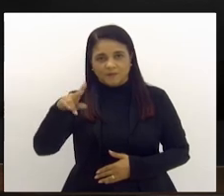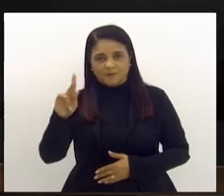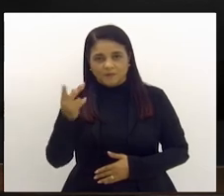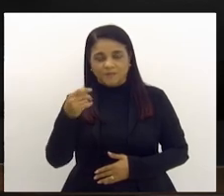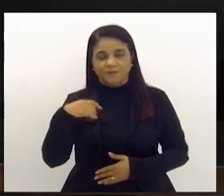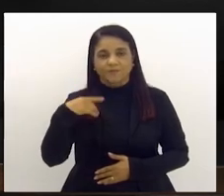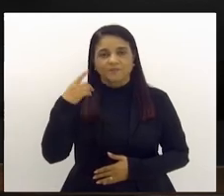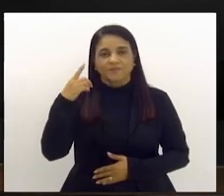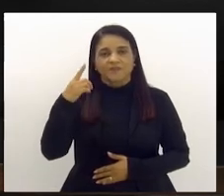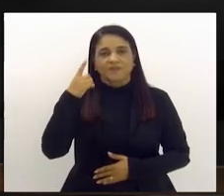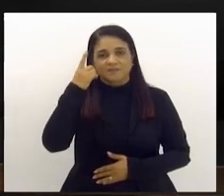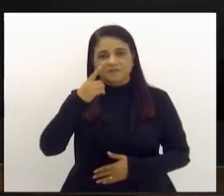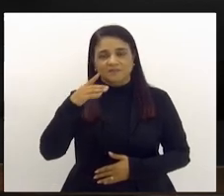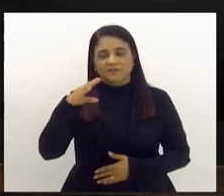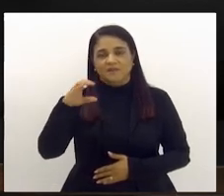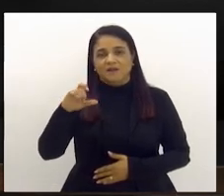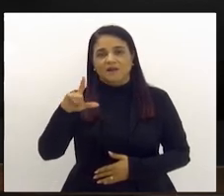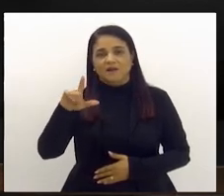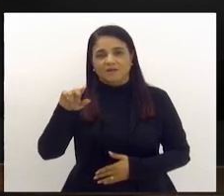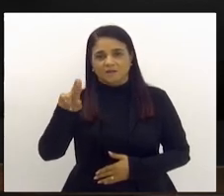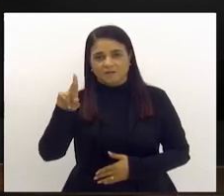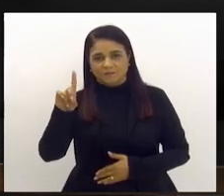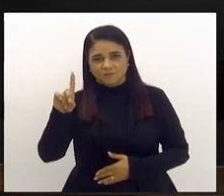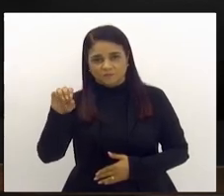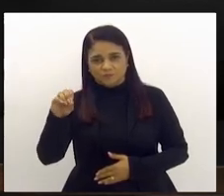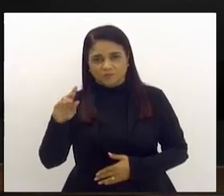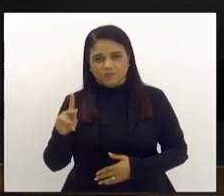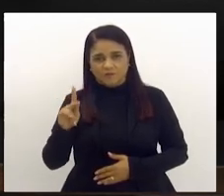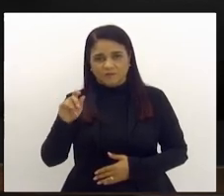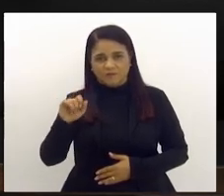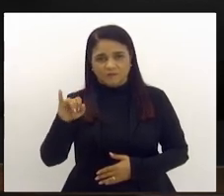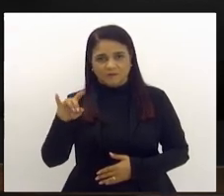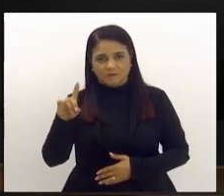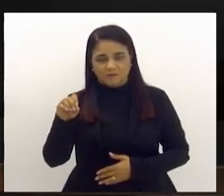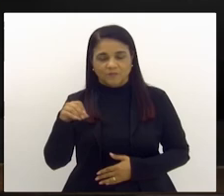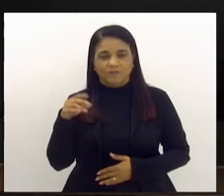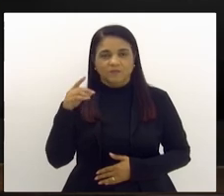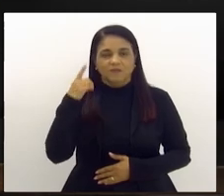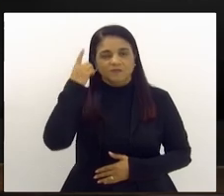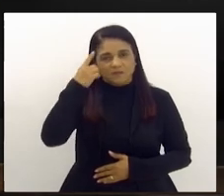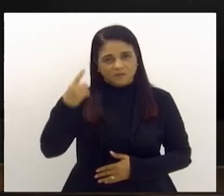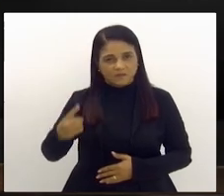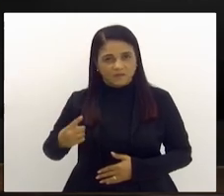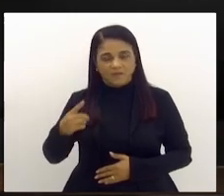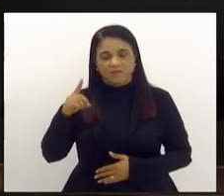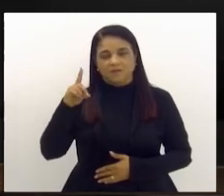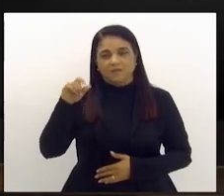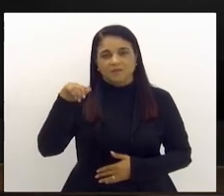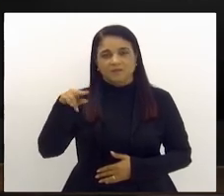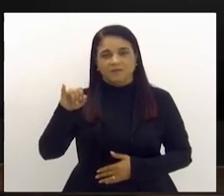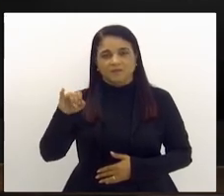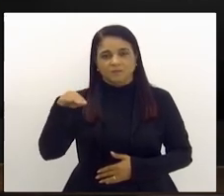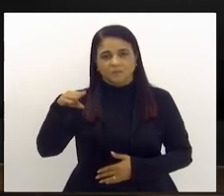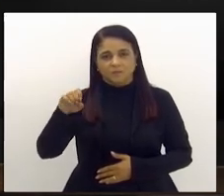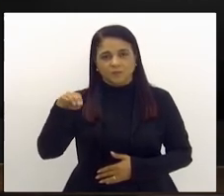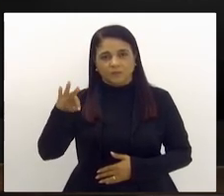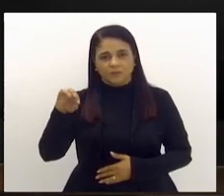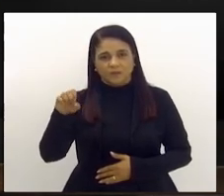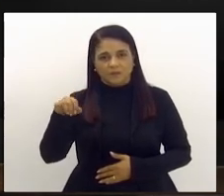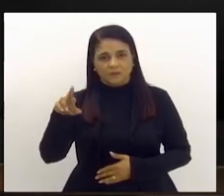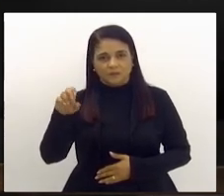Deputado Cláudio Caiado, deputada Dani Monteiro,